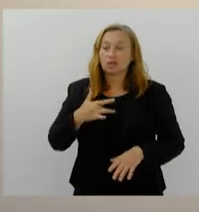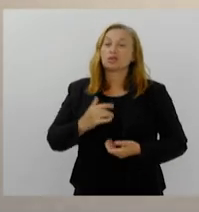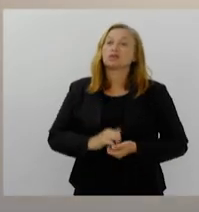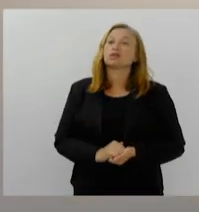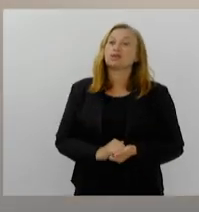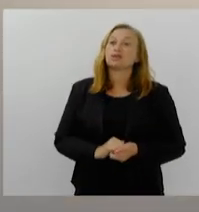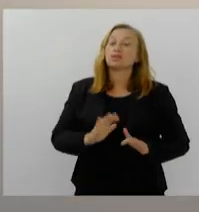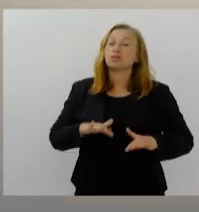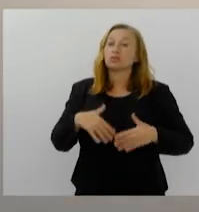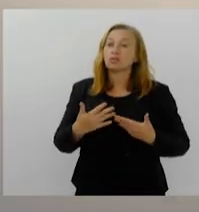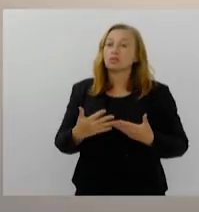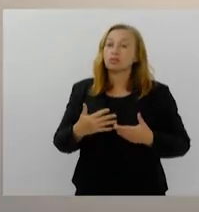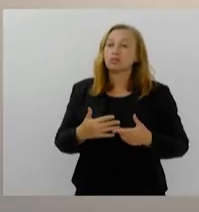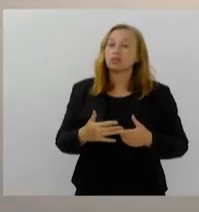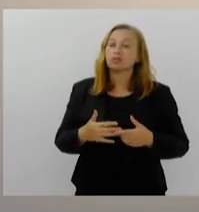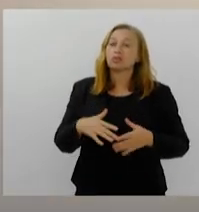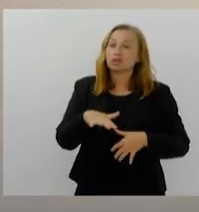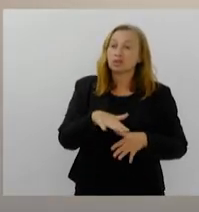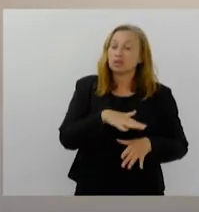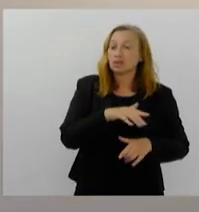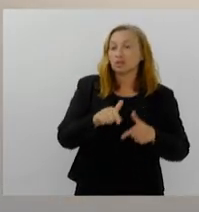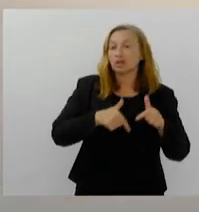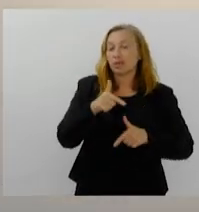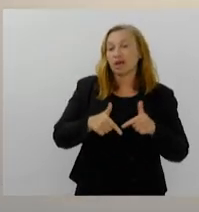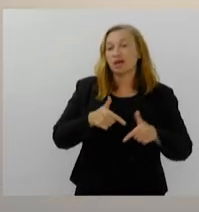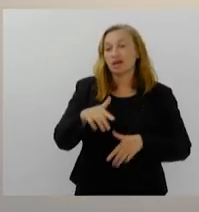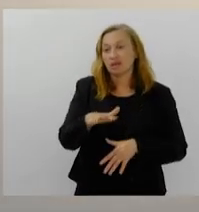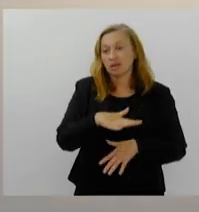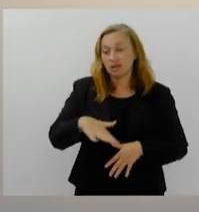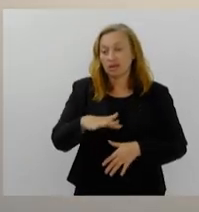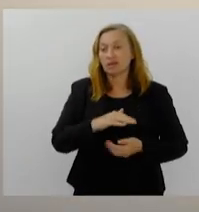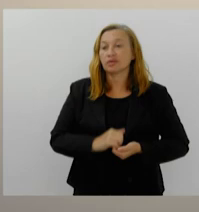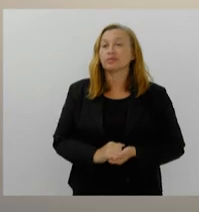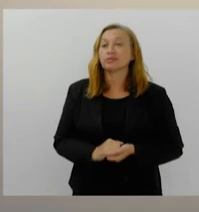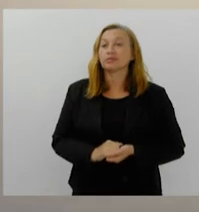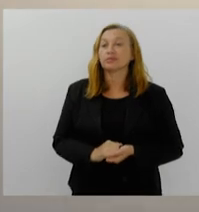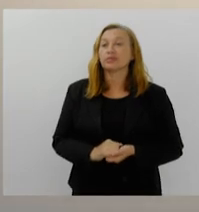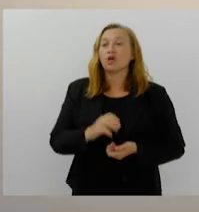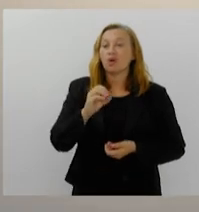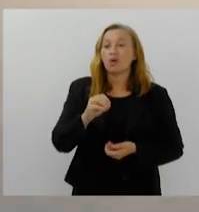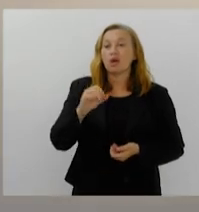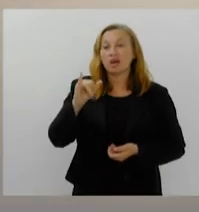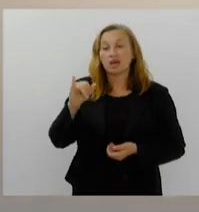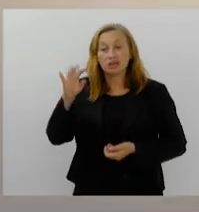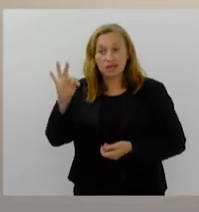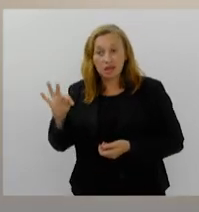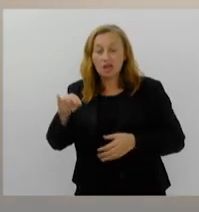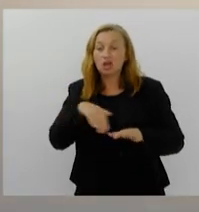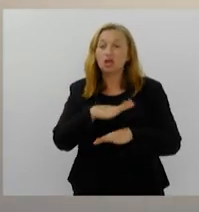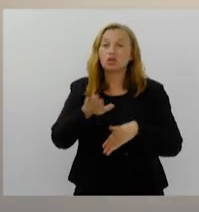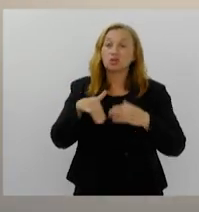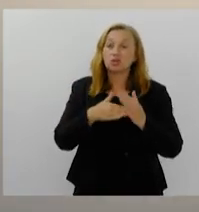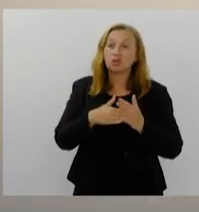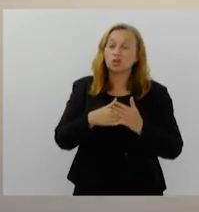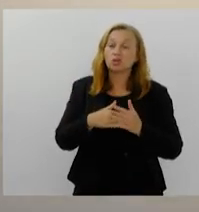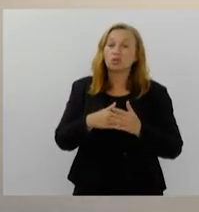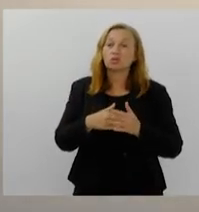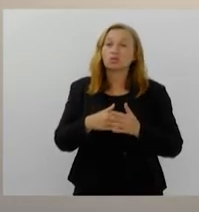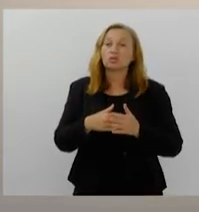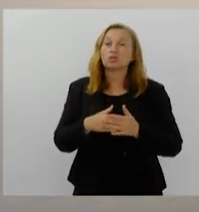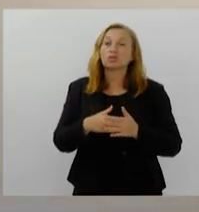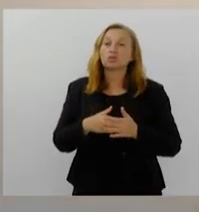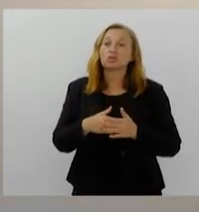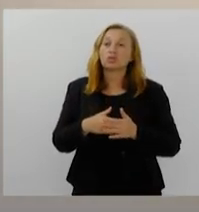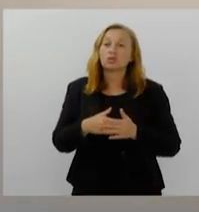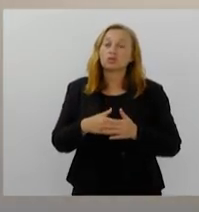forem atuar no ambiente de trabalho. Sem dúvida, a OIT, em todos os seus instrumentos, em todos